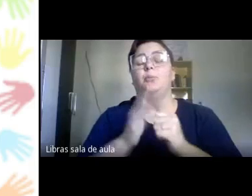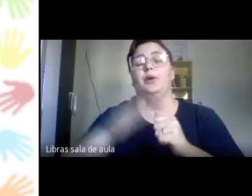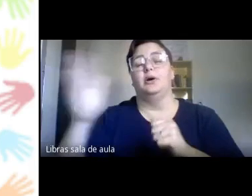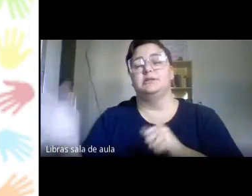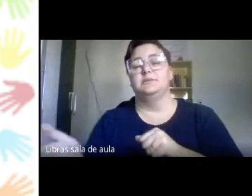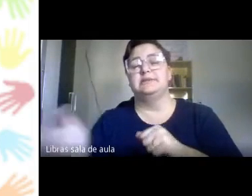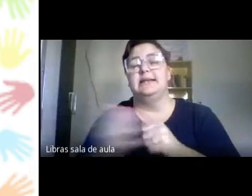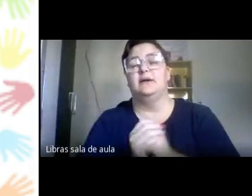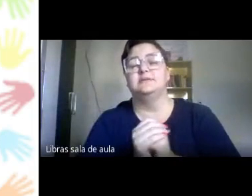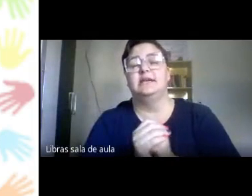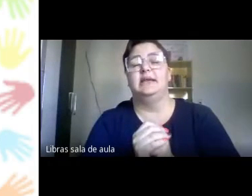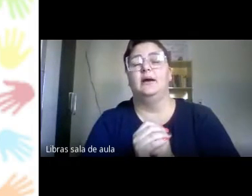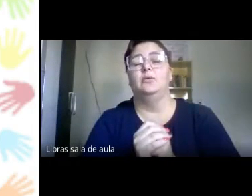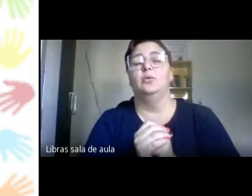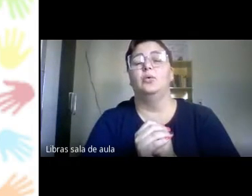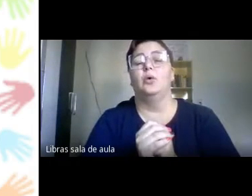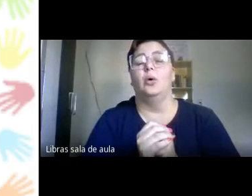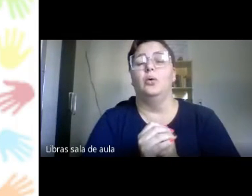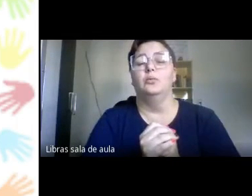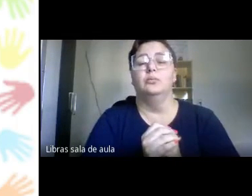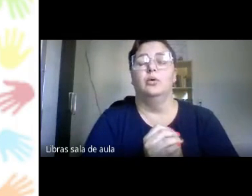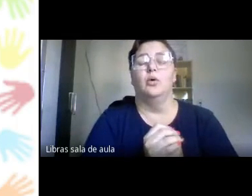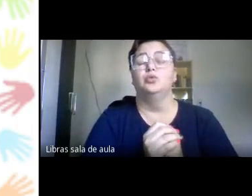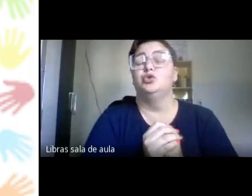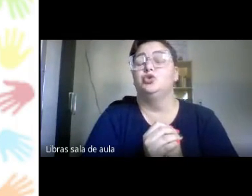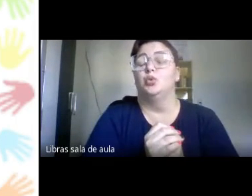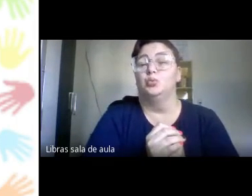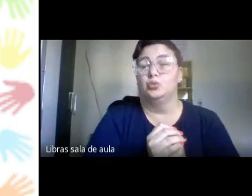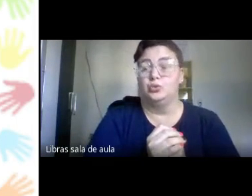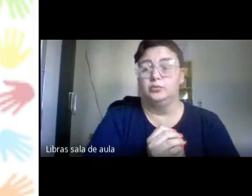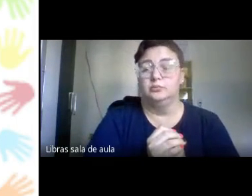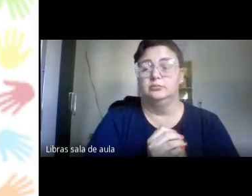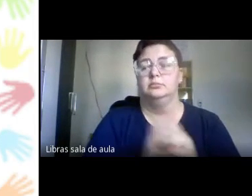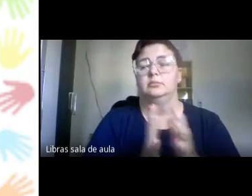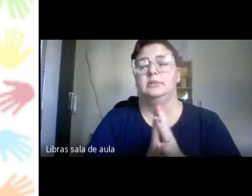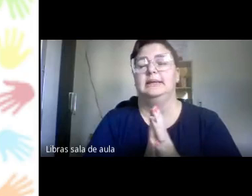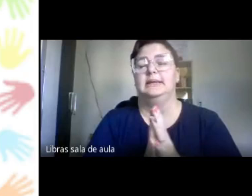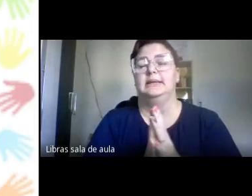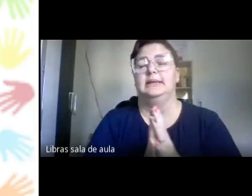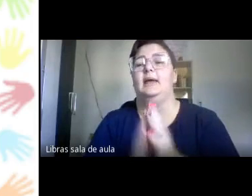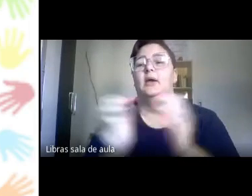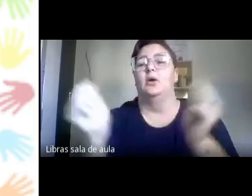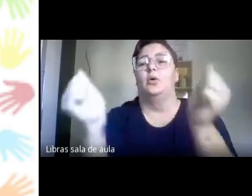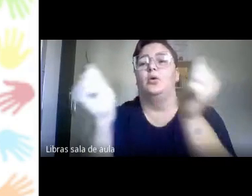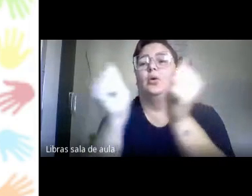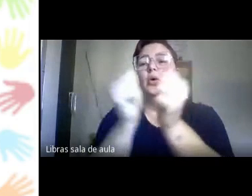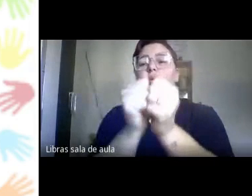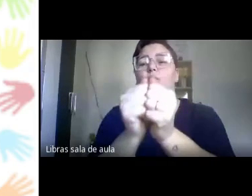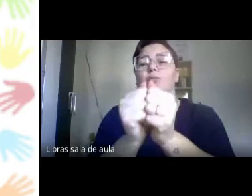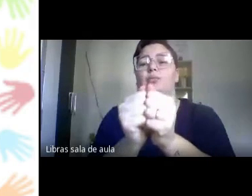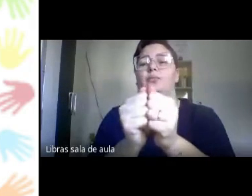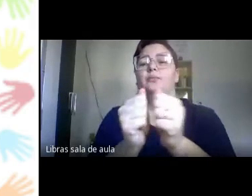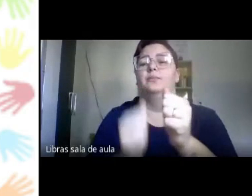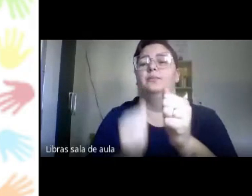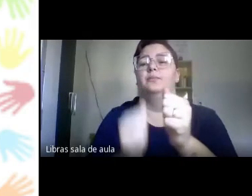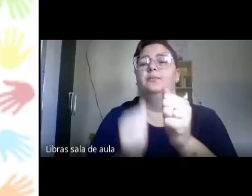O próximo sinal seria o com, ou junto, né?